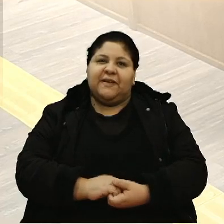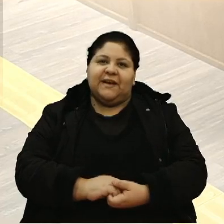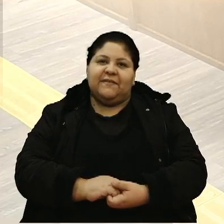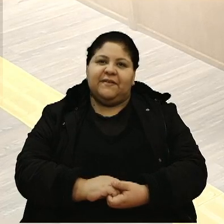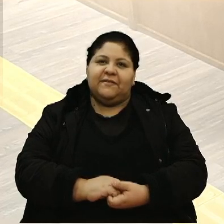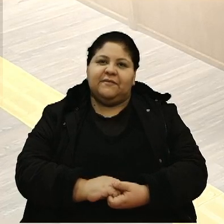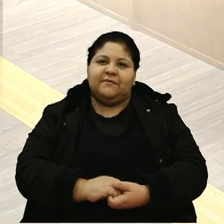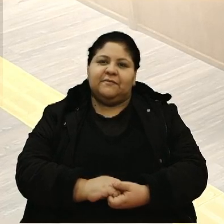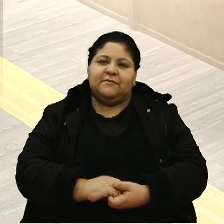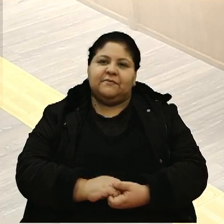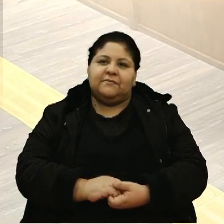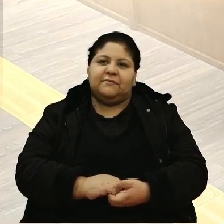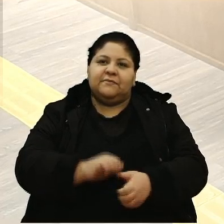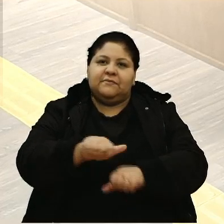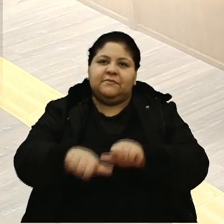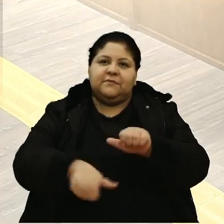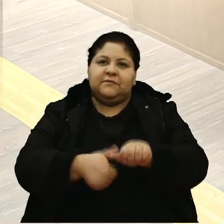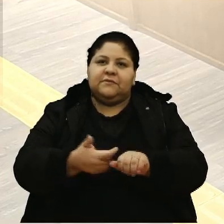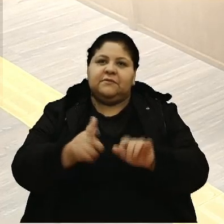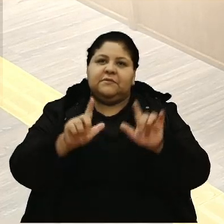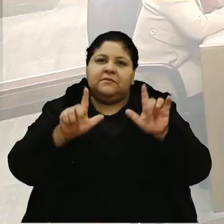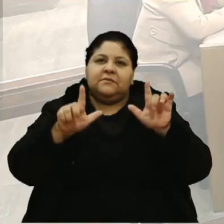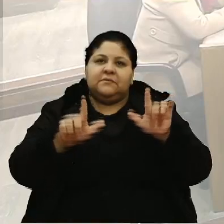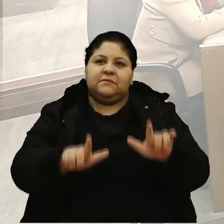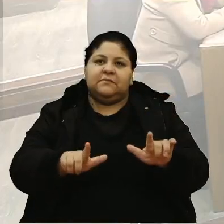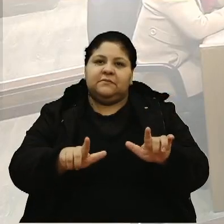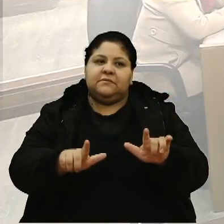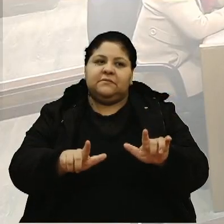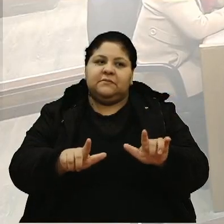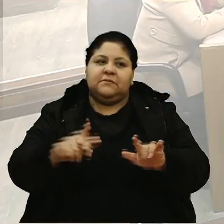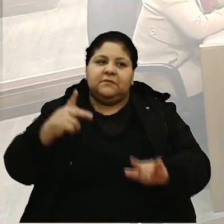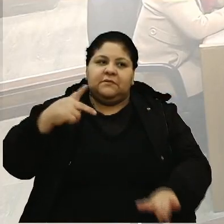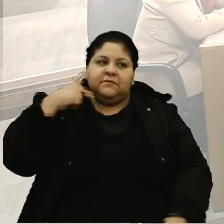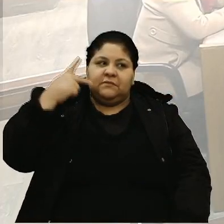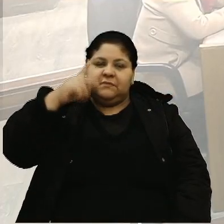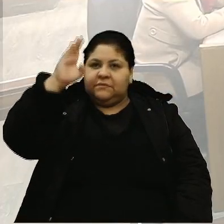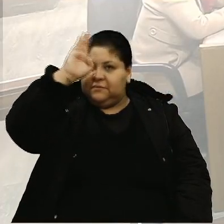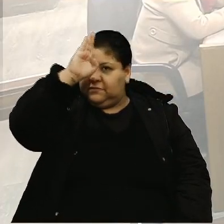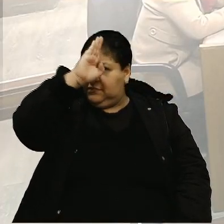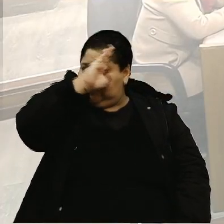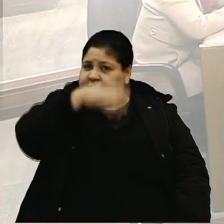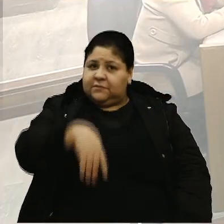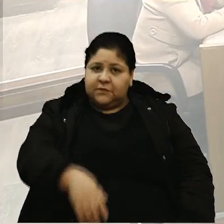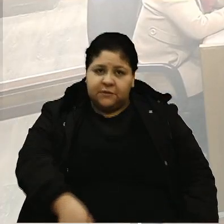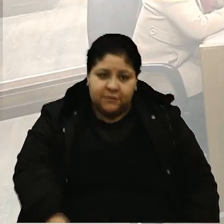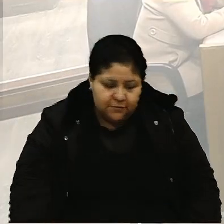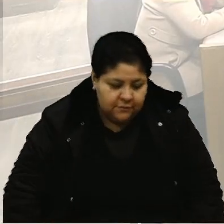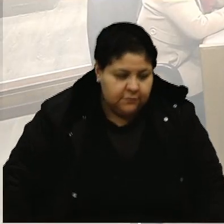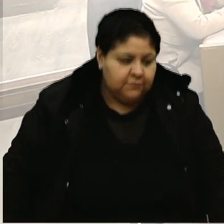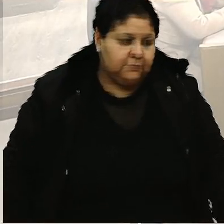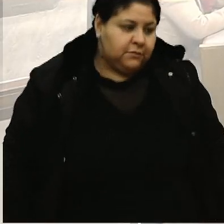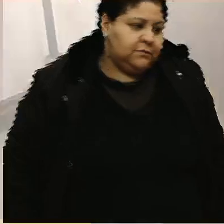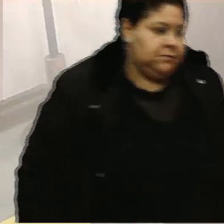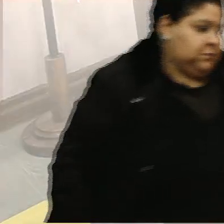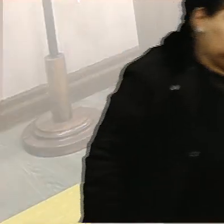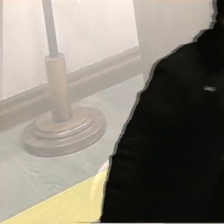Eu cedo meu espaço, senhor presidente, ao vereador Bressan. Por cedência, vereador Bressan, da